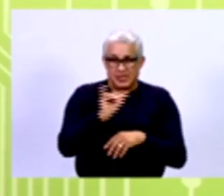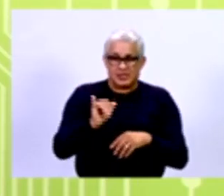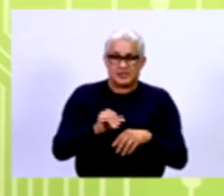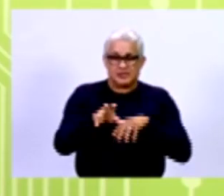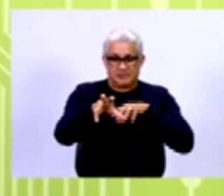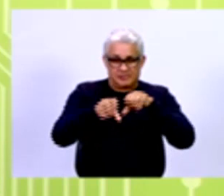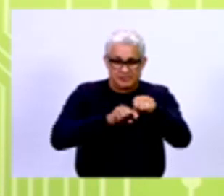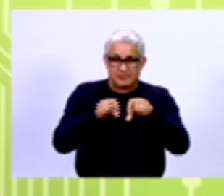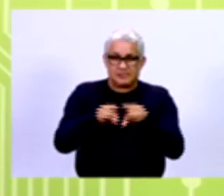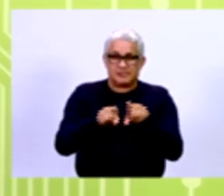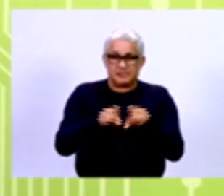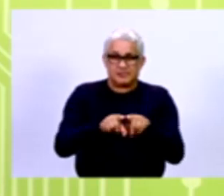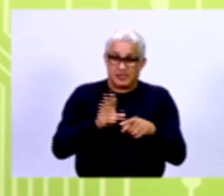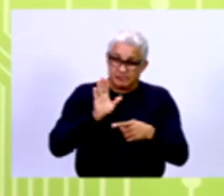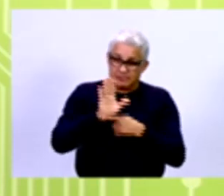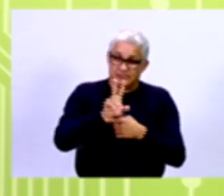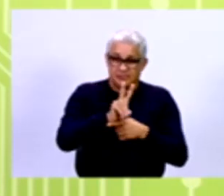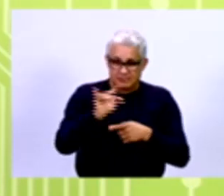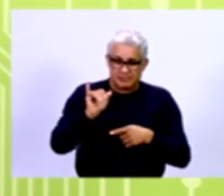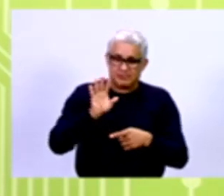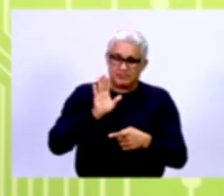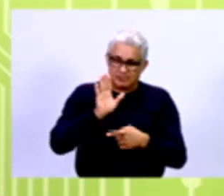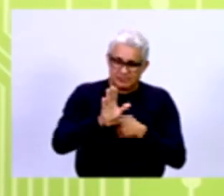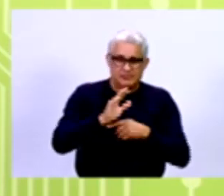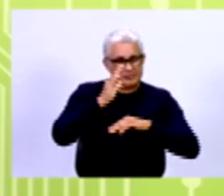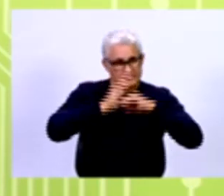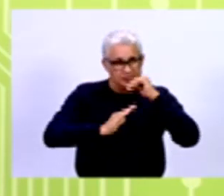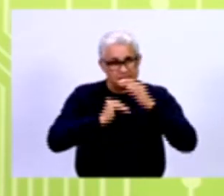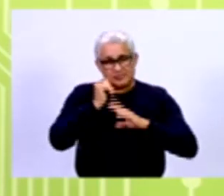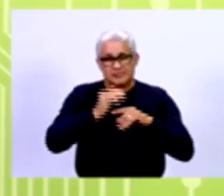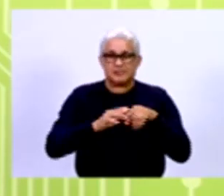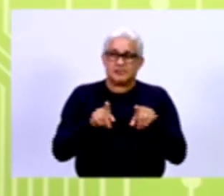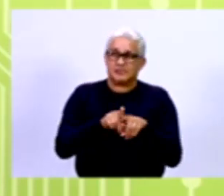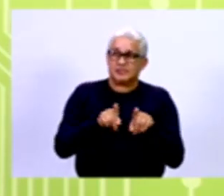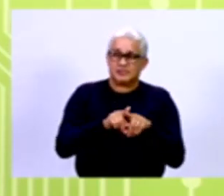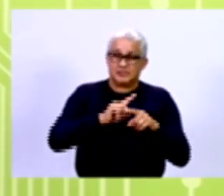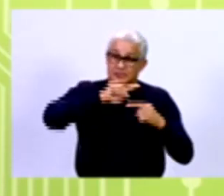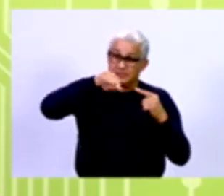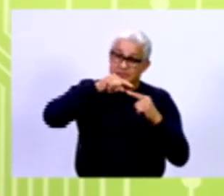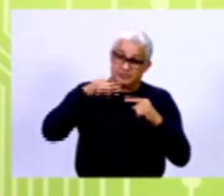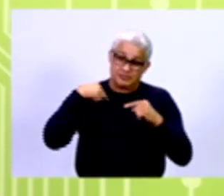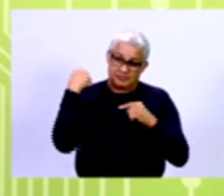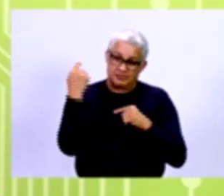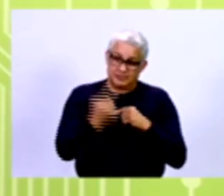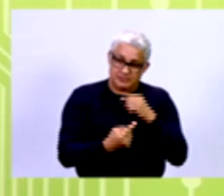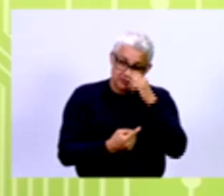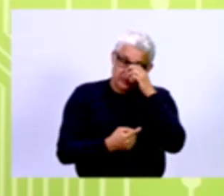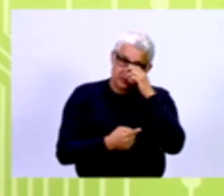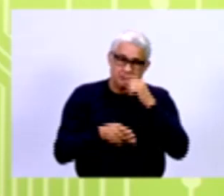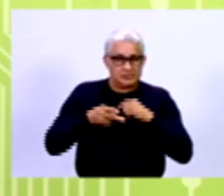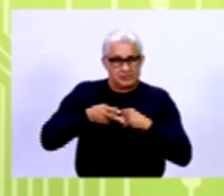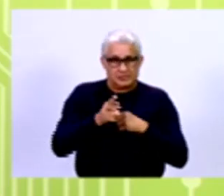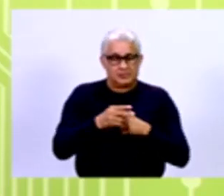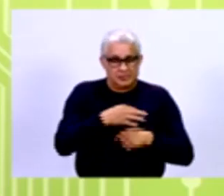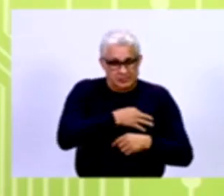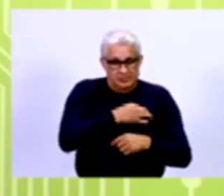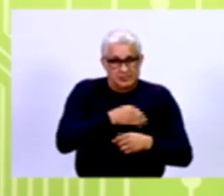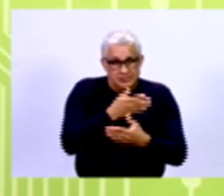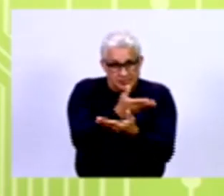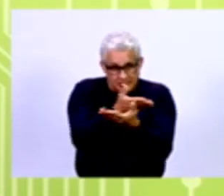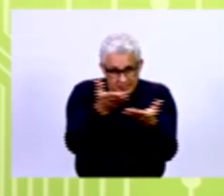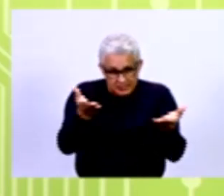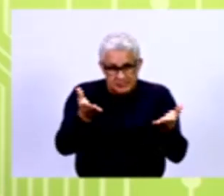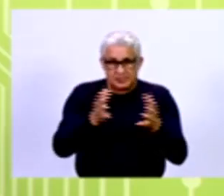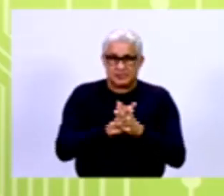formar, esse diploma vai ajudá-los profissionalmente, esse é o nosso objetivo. Estaremos sempre à disposição de